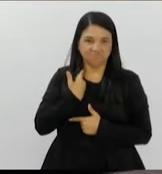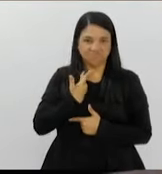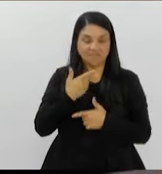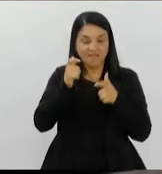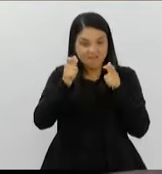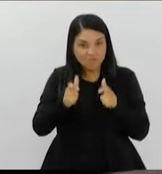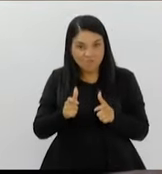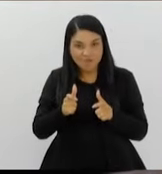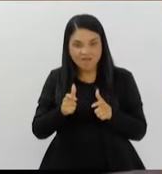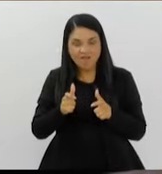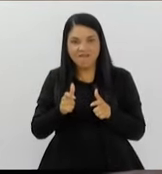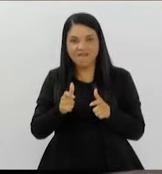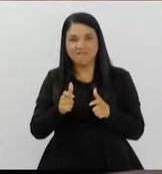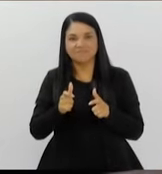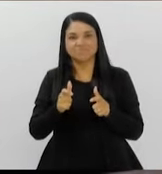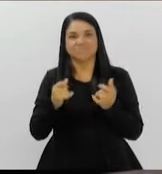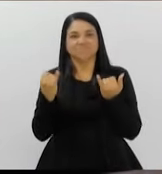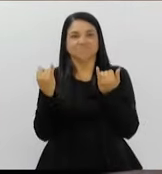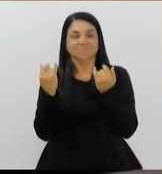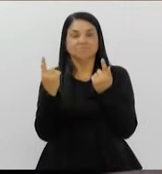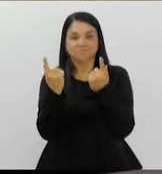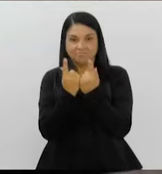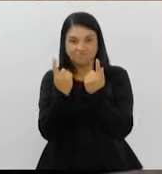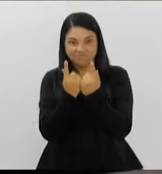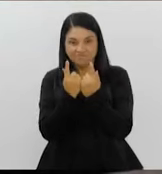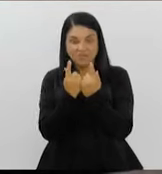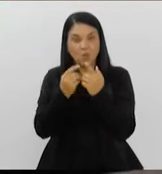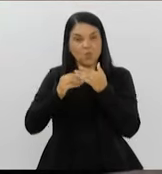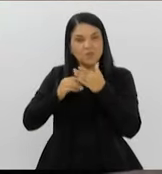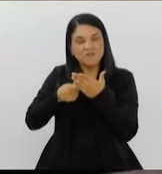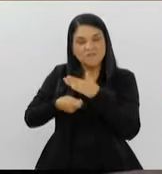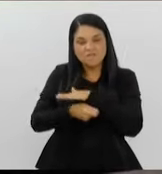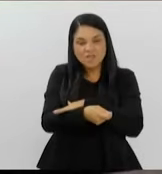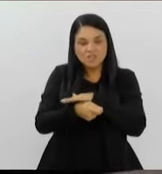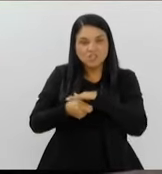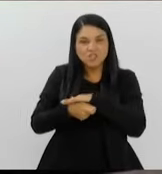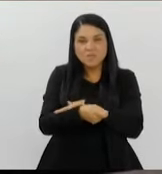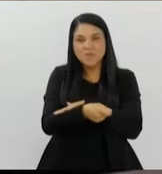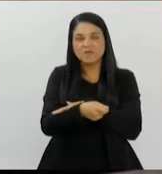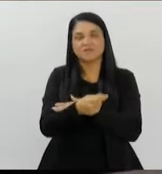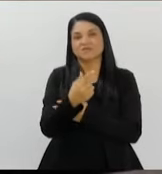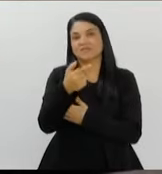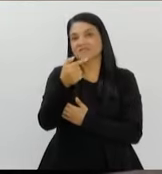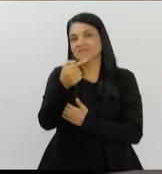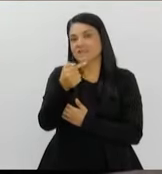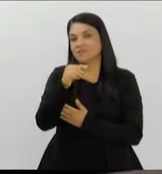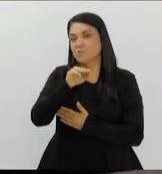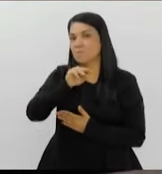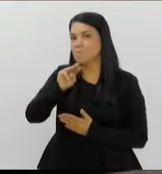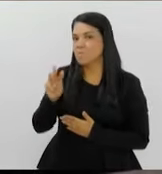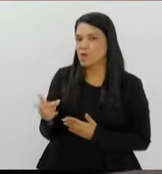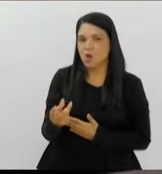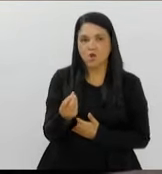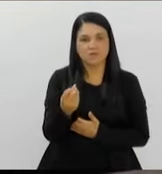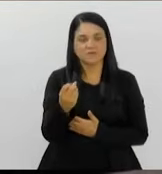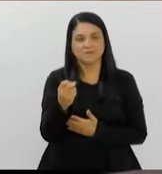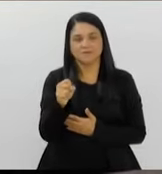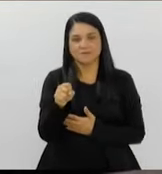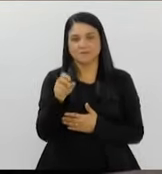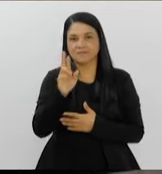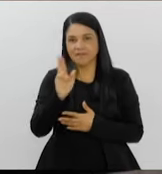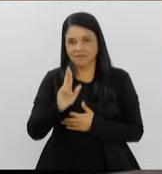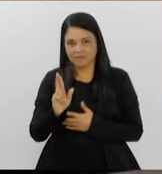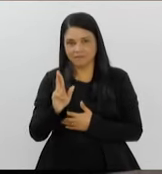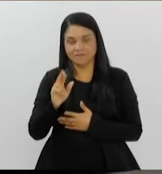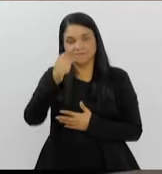em nossa região um espaço como esse, um investimento de cerca de 7 milhões de reais, feito